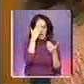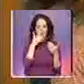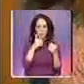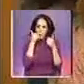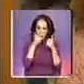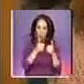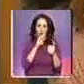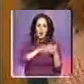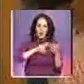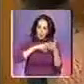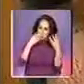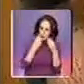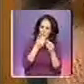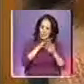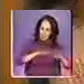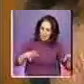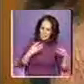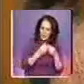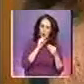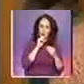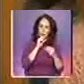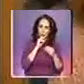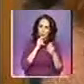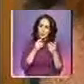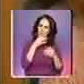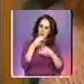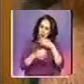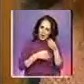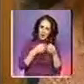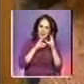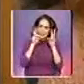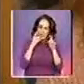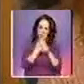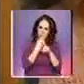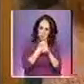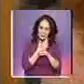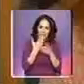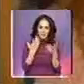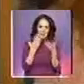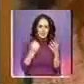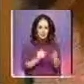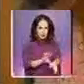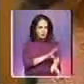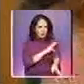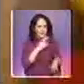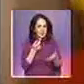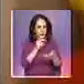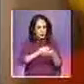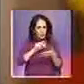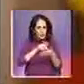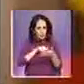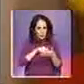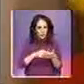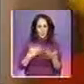ótimo. Vamos poder ler com elas e vamos poder, pronto, no fundo, abordar algumas questões que a emoção vem no livro, não é? É um